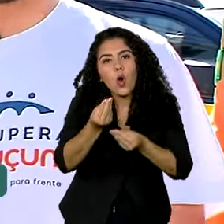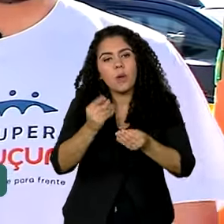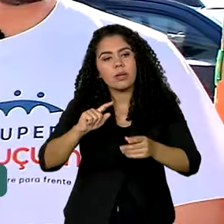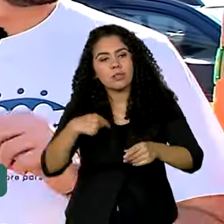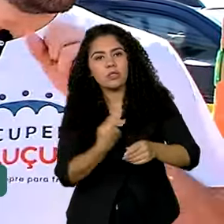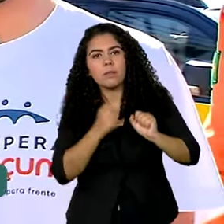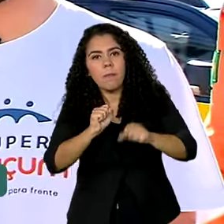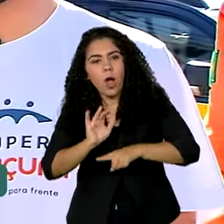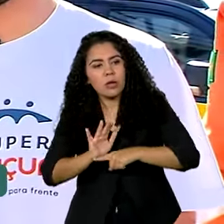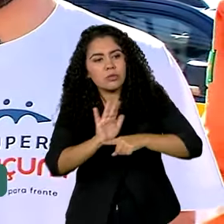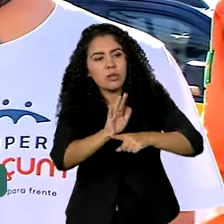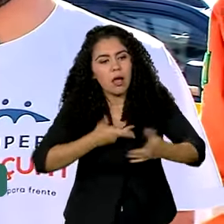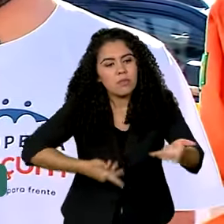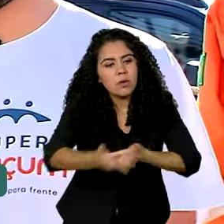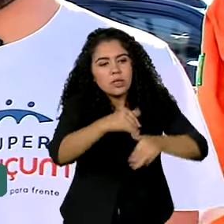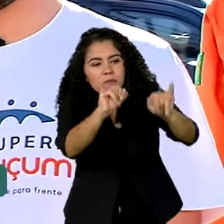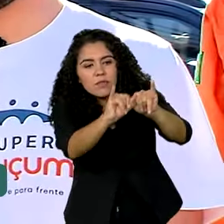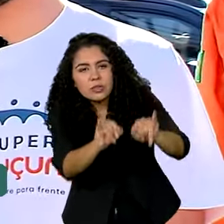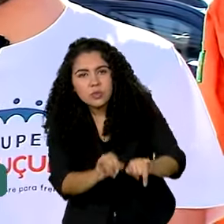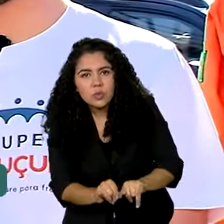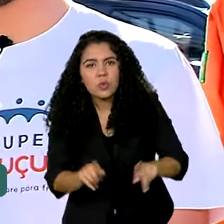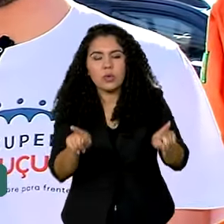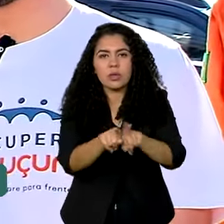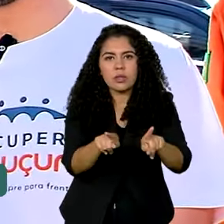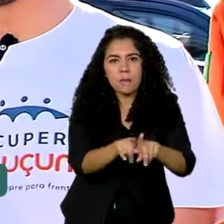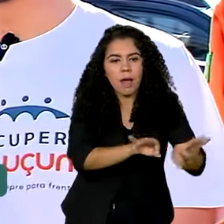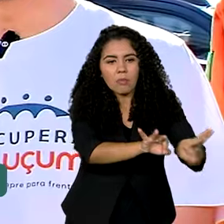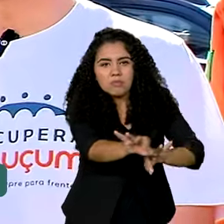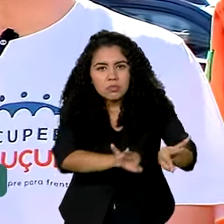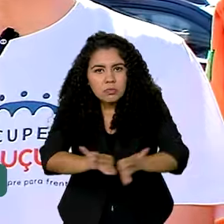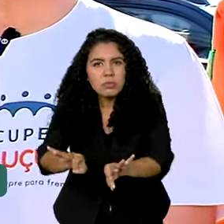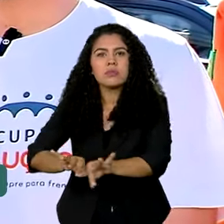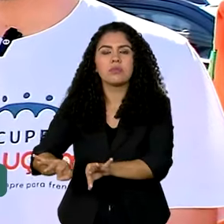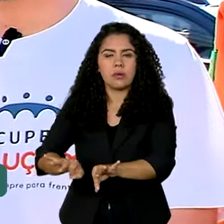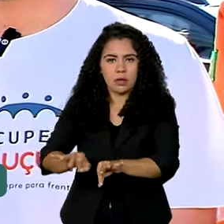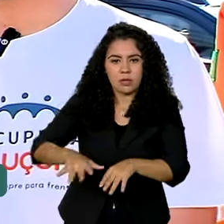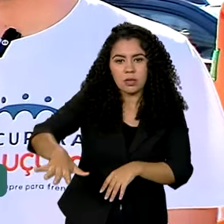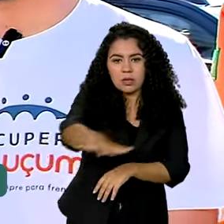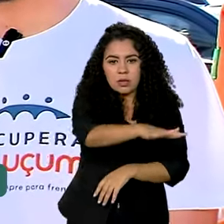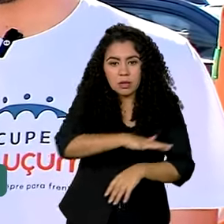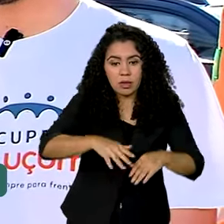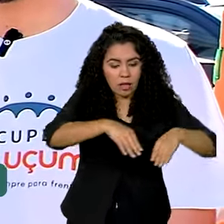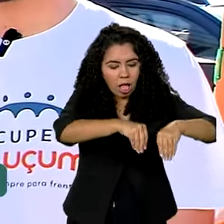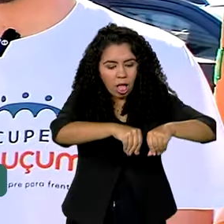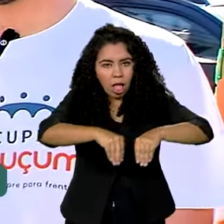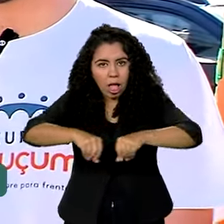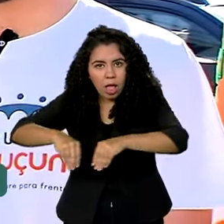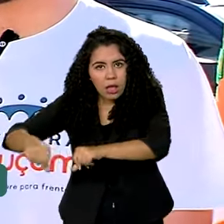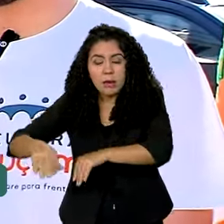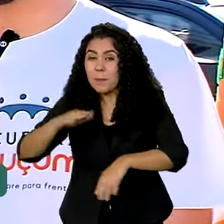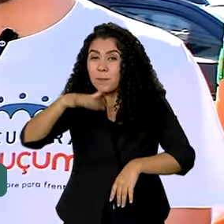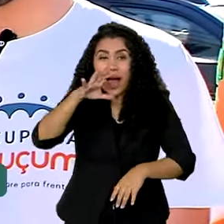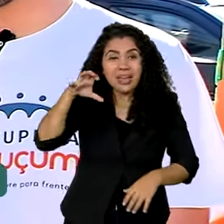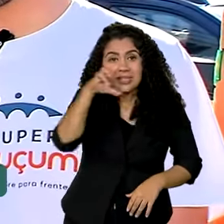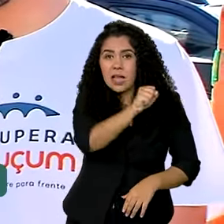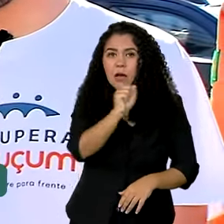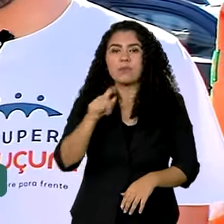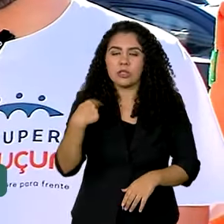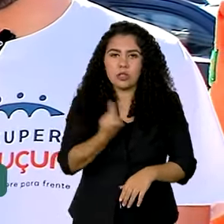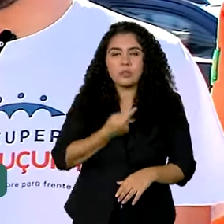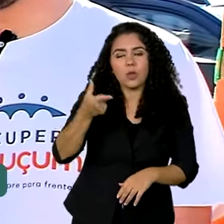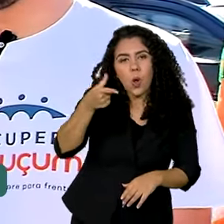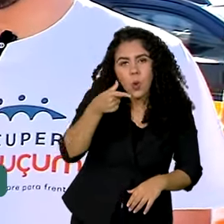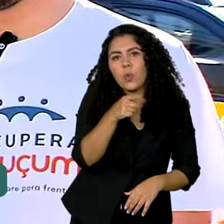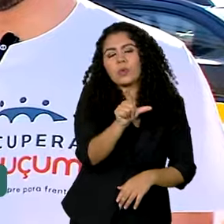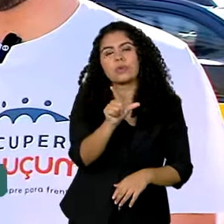infraestrutura urbana, criar as condições de habitabilidade desses terrenos, para que o mais rapidamente possível a gente possa